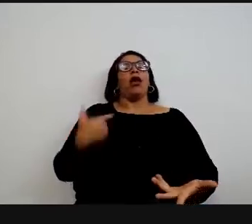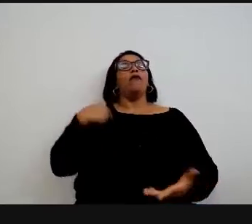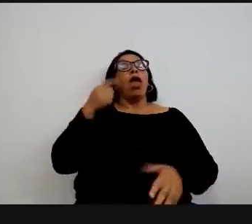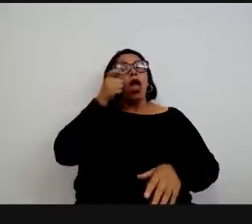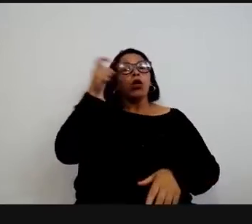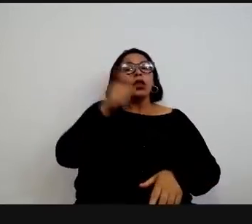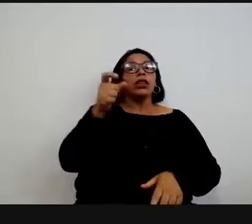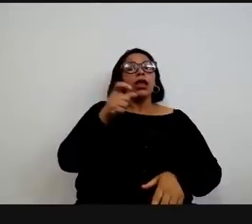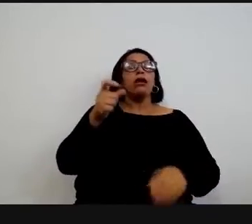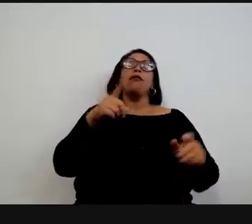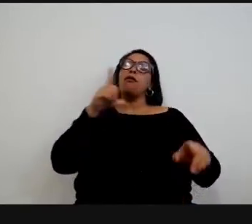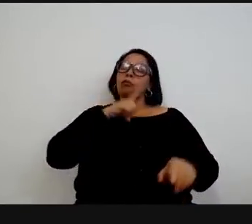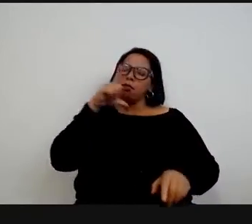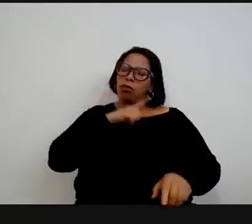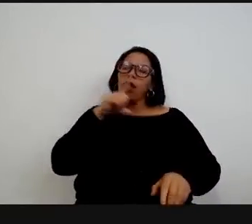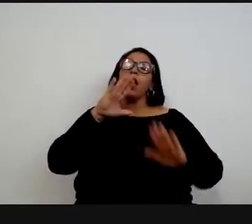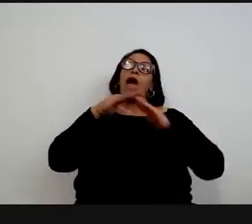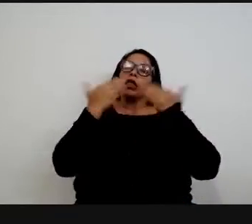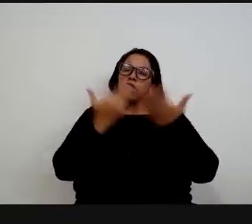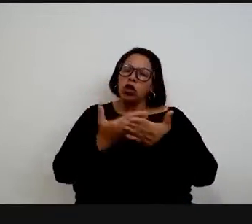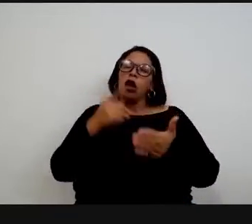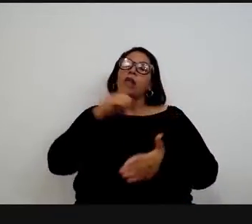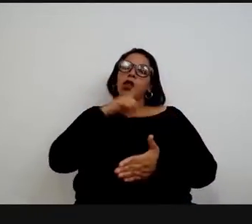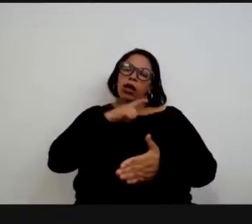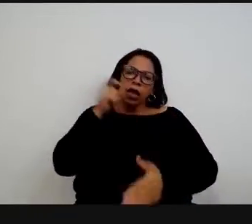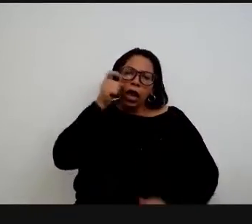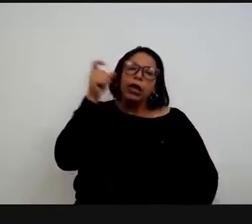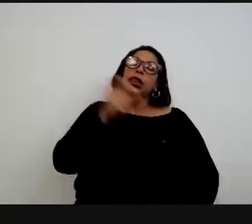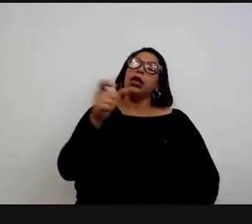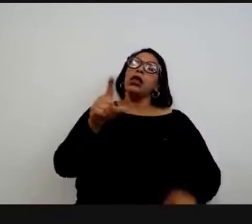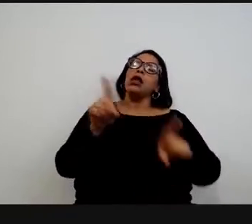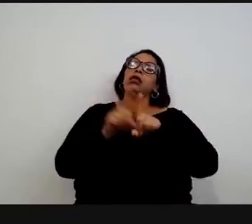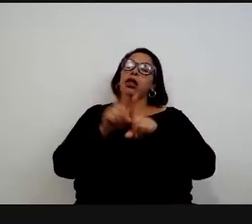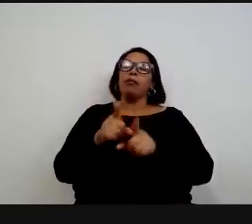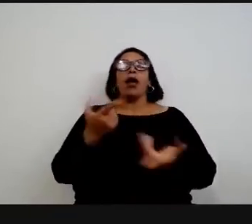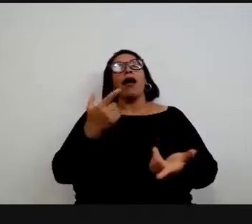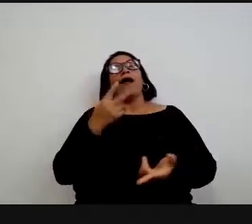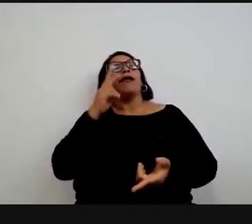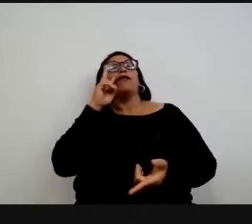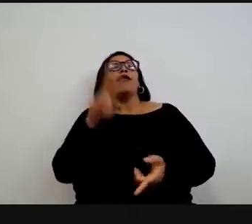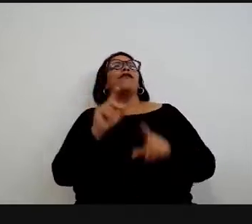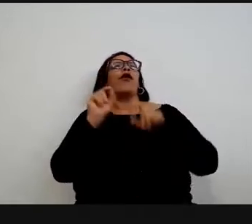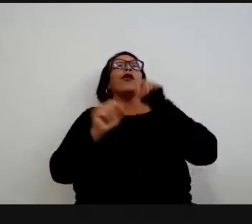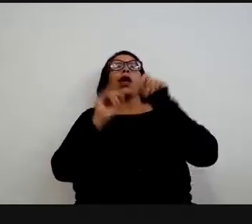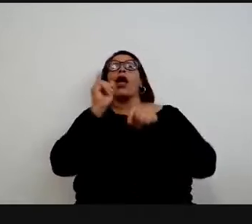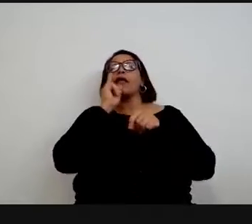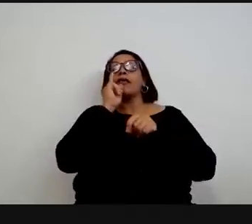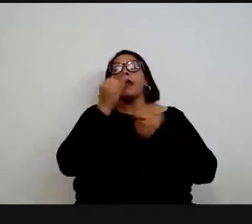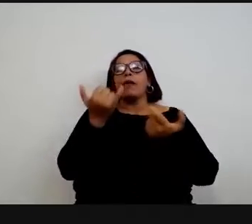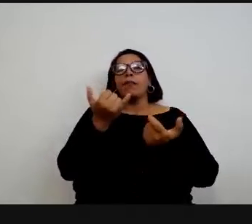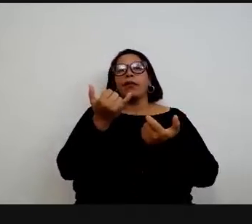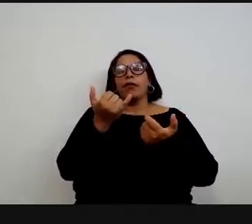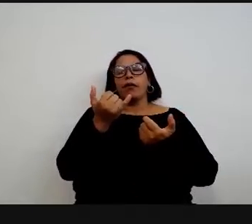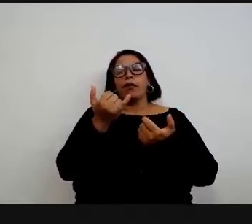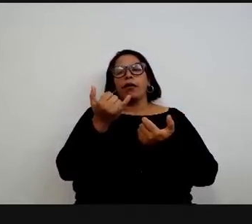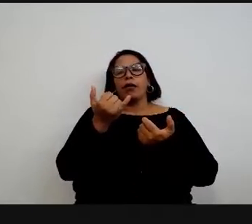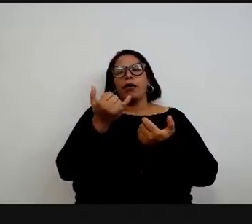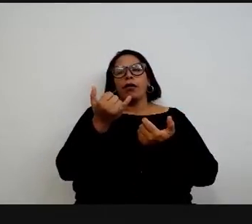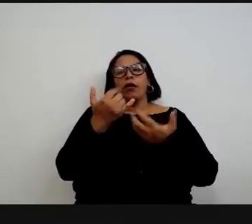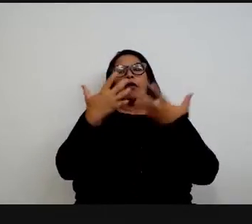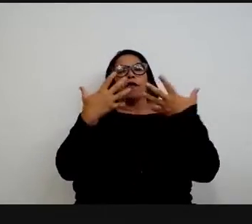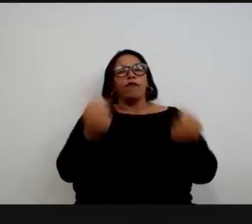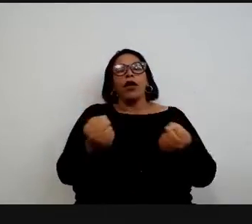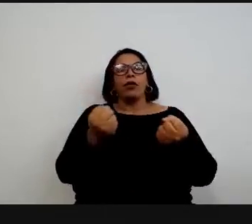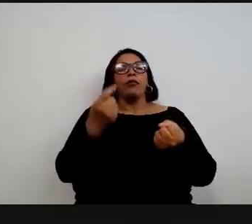atrás. E os professores também das escolas têm que ir atrás. Mas, não, vamos ver assim, bota aí um mente aí para o pessoal participar,